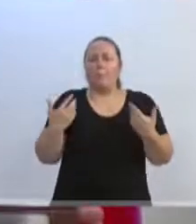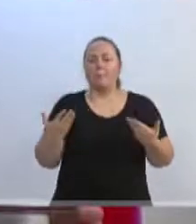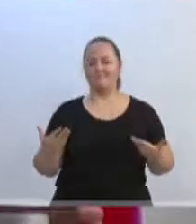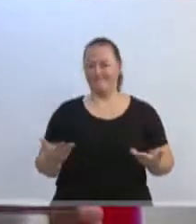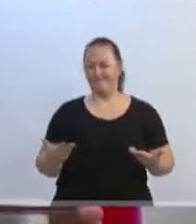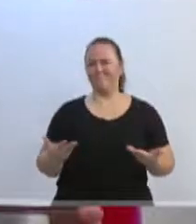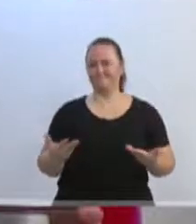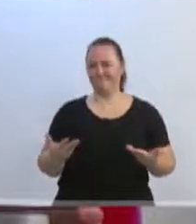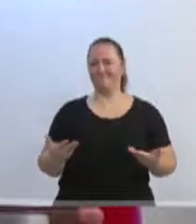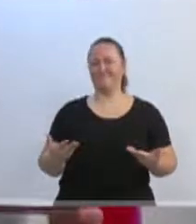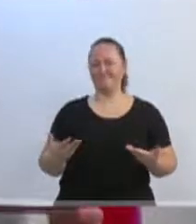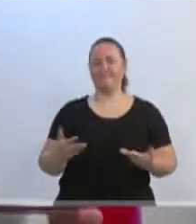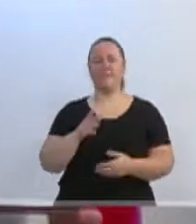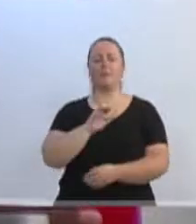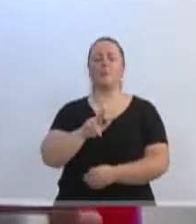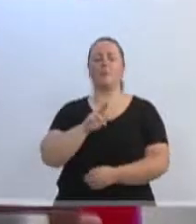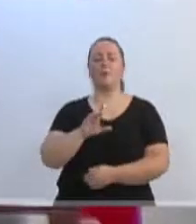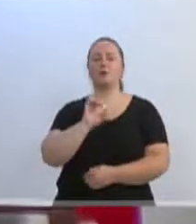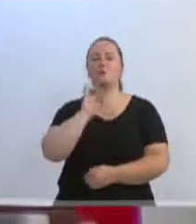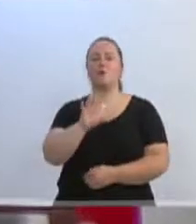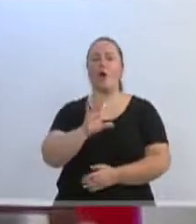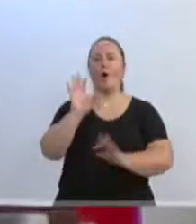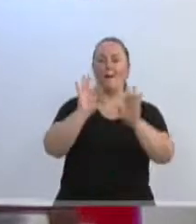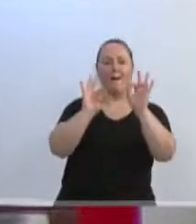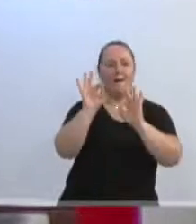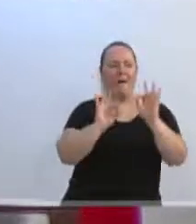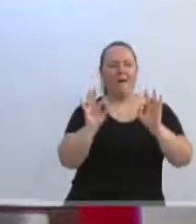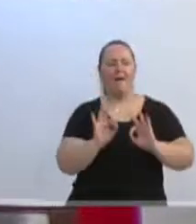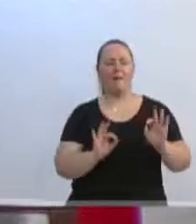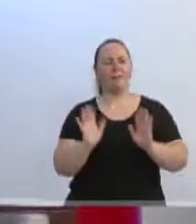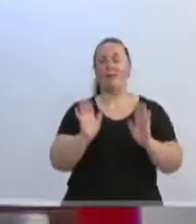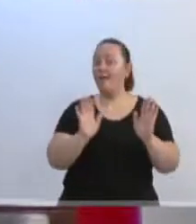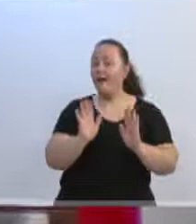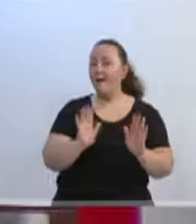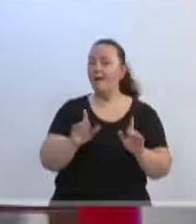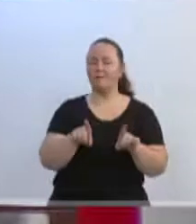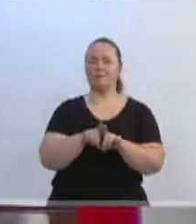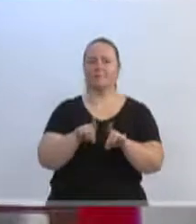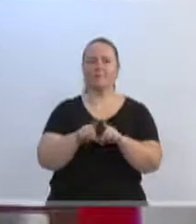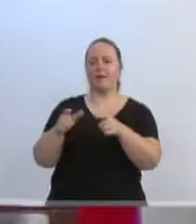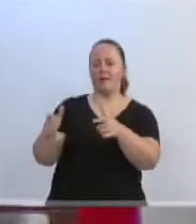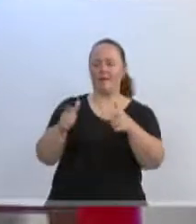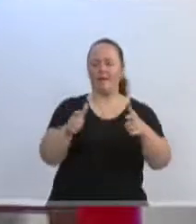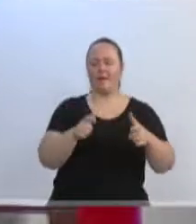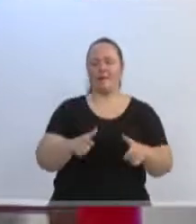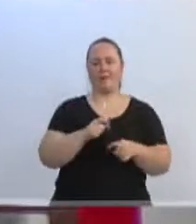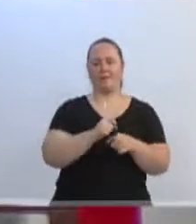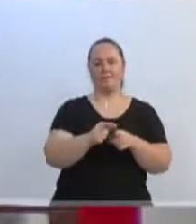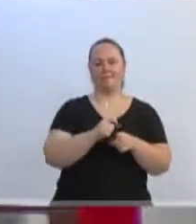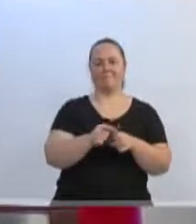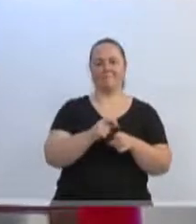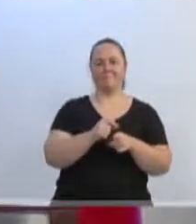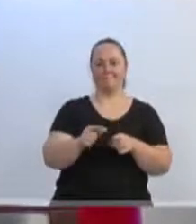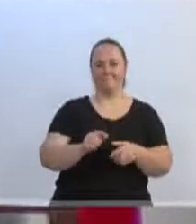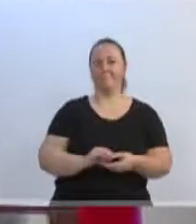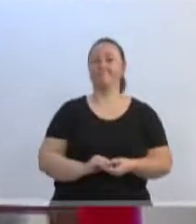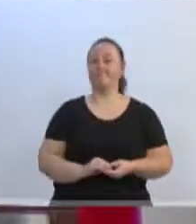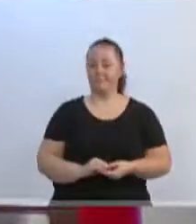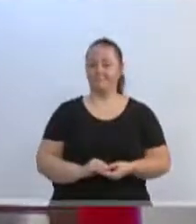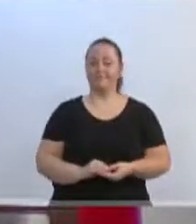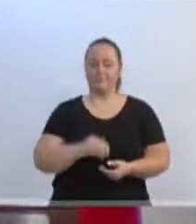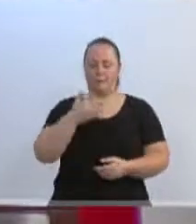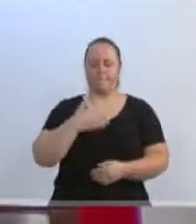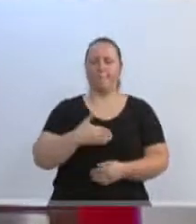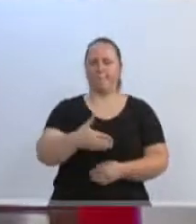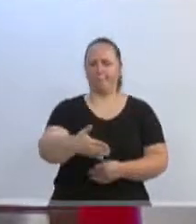uma questão dos enfeites. A gente precisa rever todo o conceito de locação ali na Rua 15. Hoje, infelizmente, né,